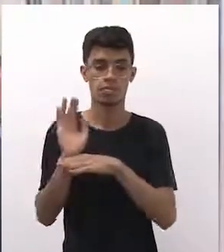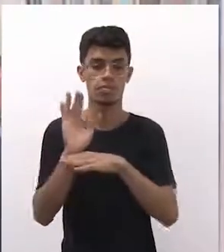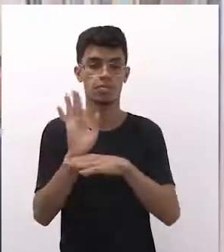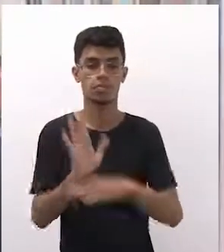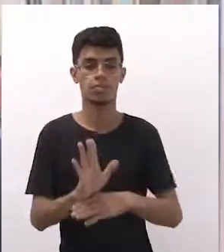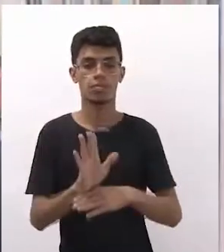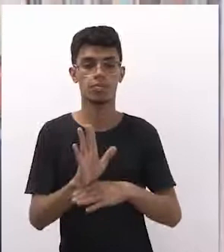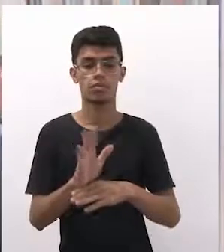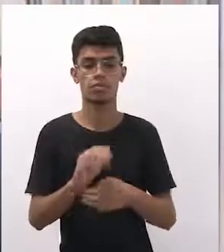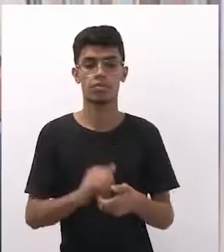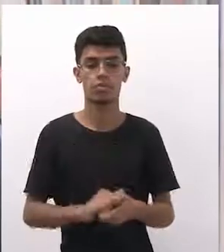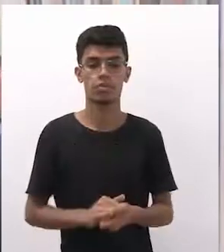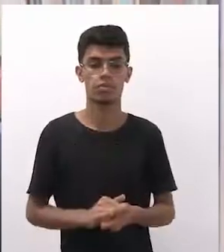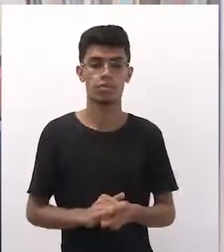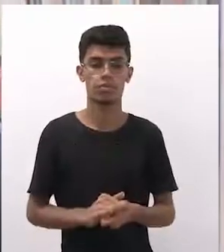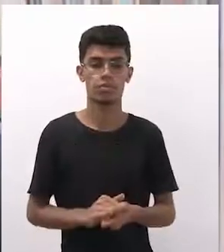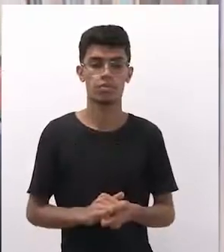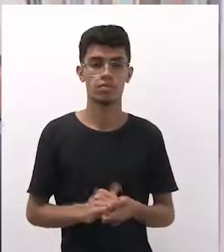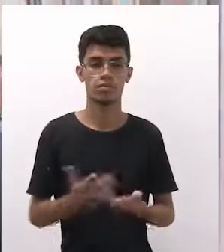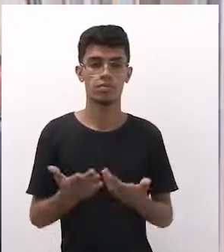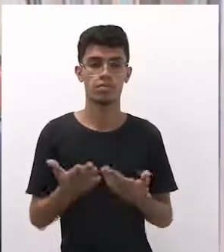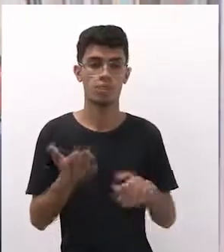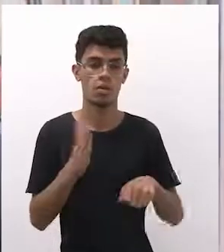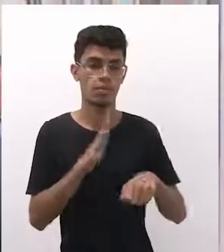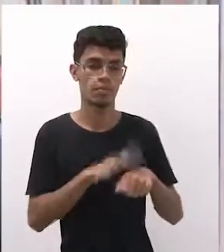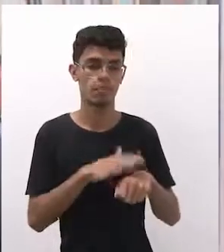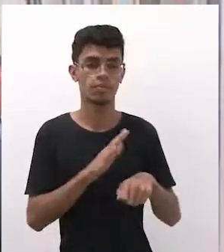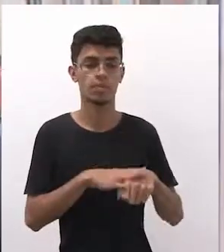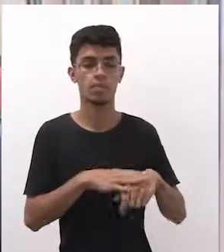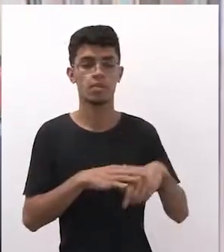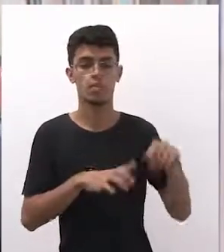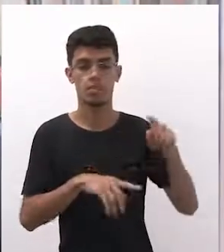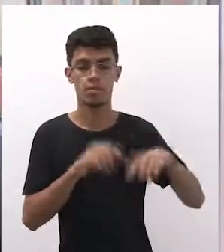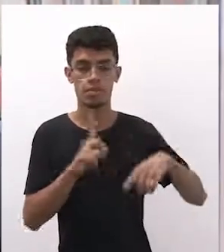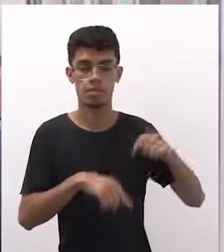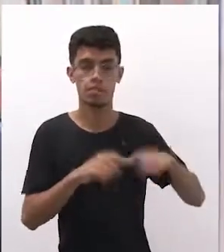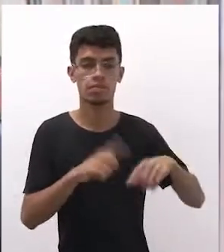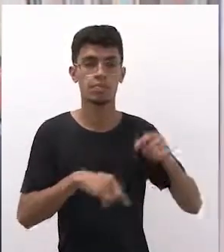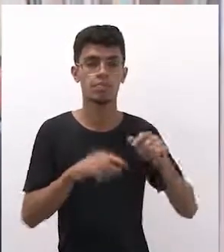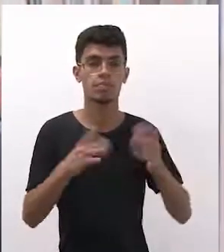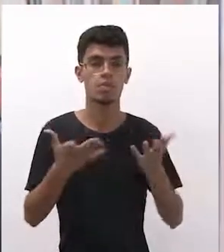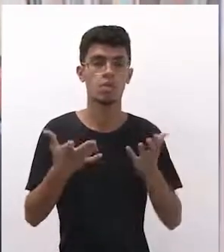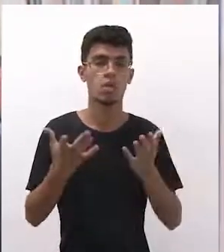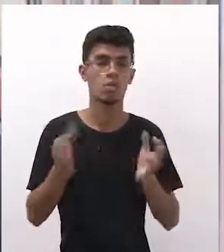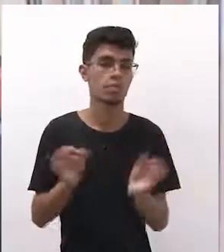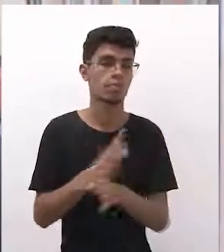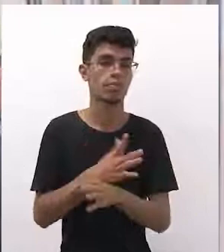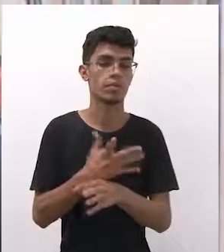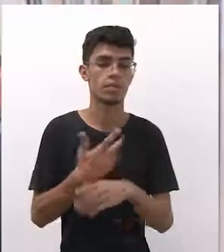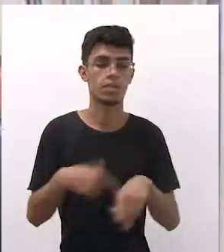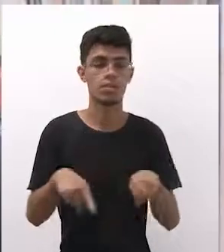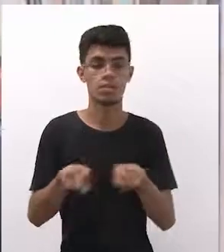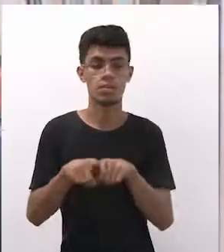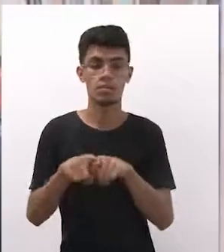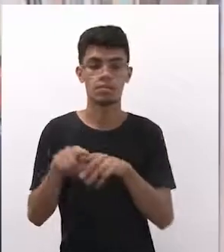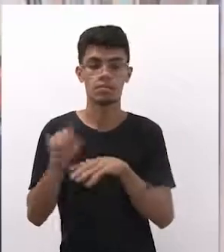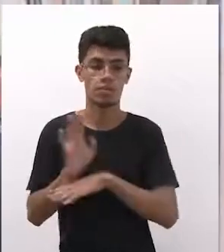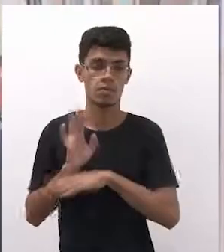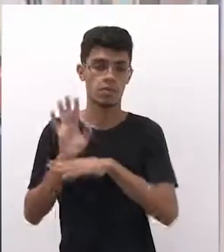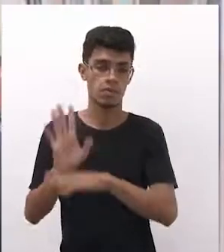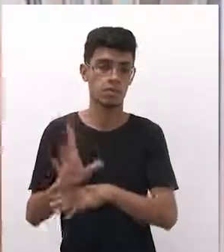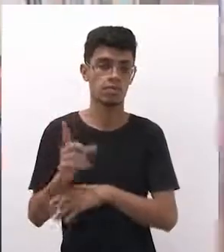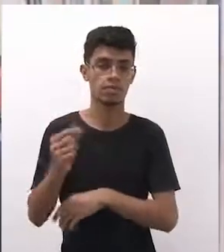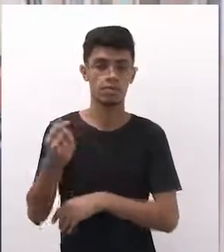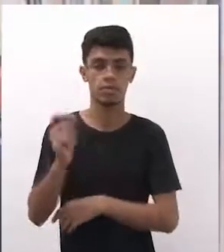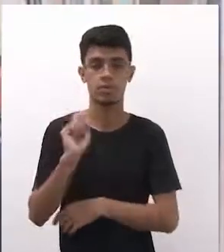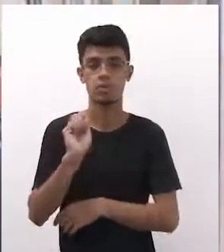seja cumprida uma cota, para que seja possível entregar um determinado trabalho e, de certa maneira, aí também contribuir com a renda prevista. Mas